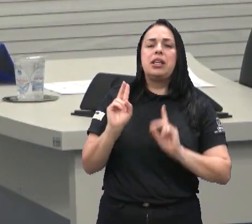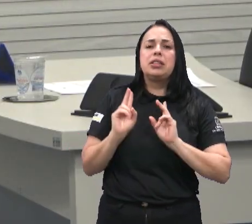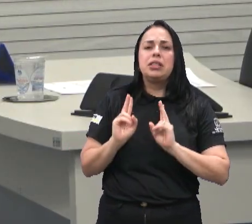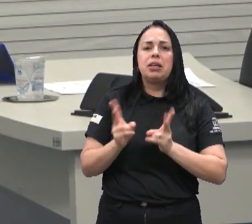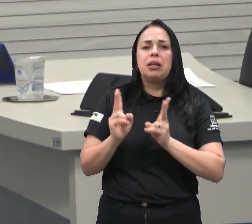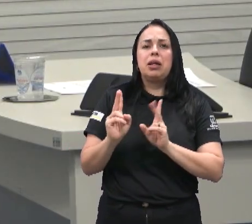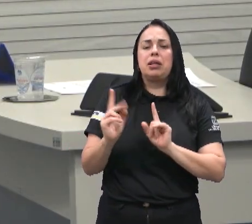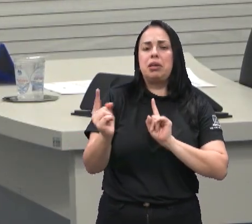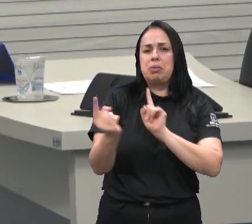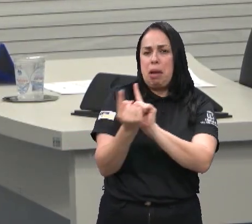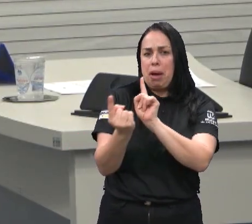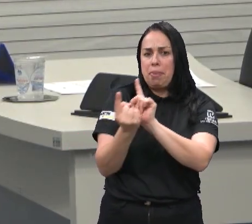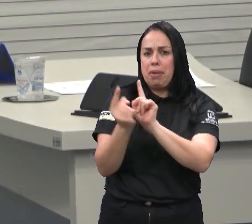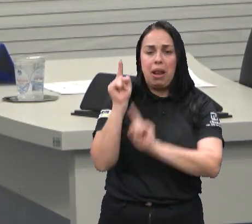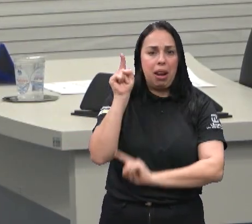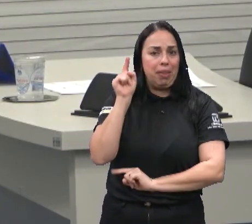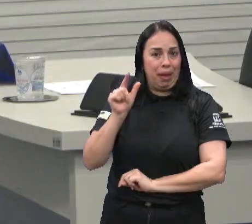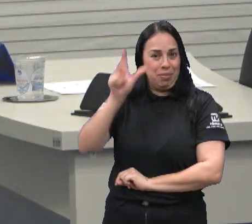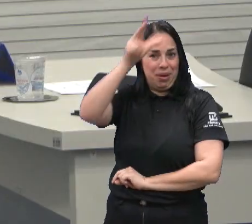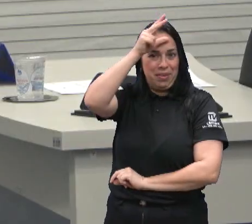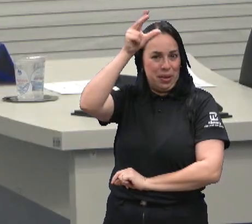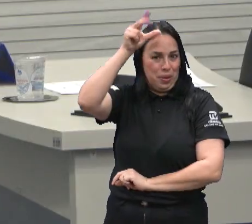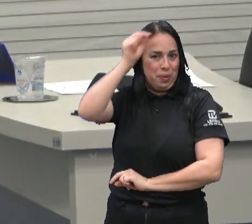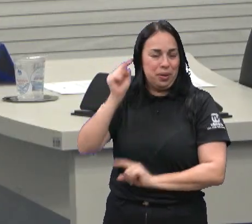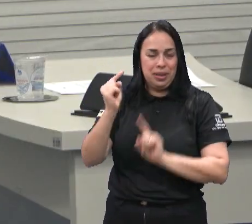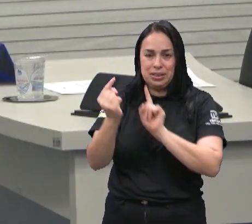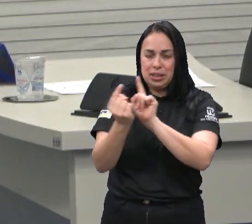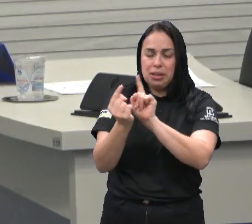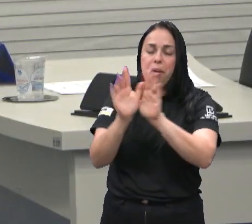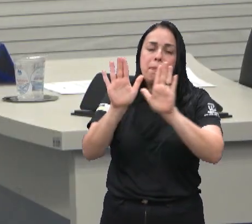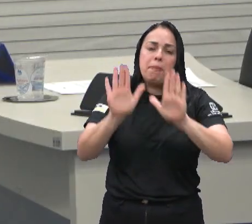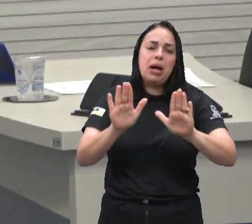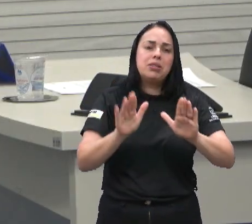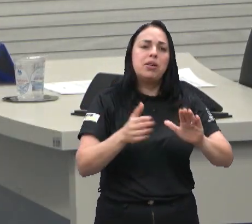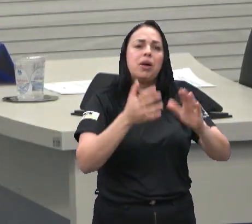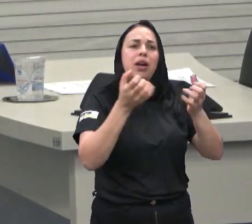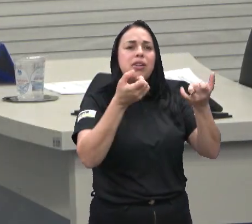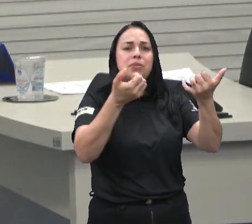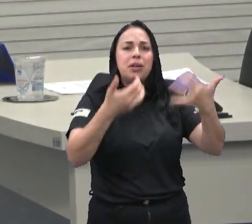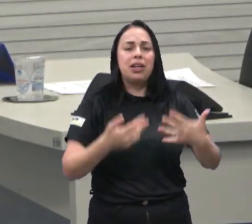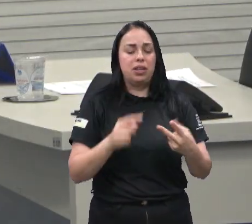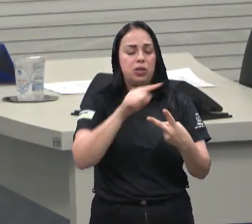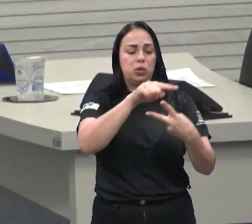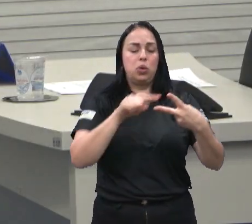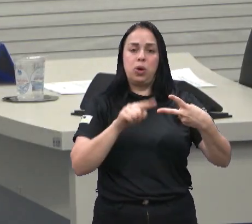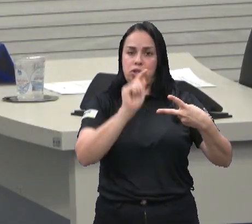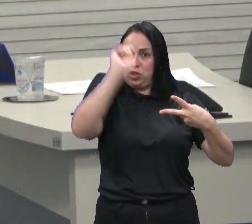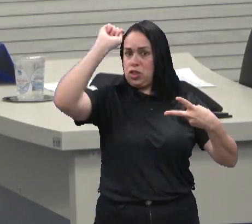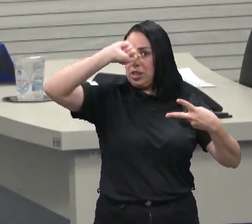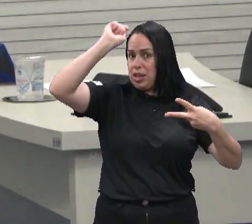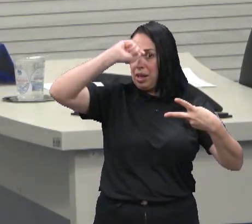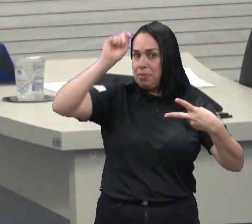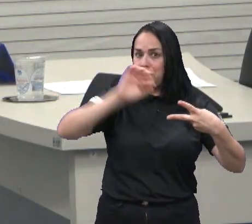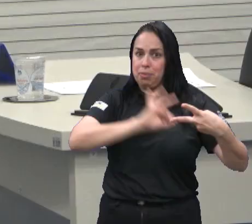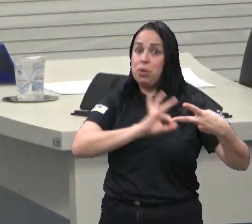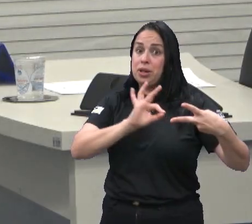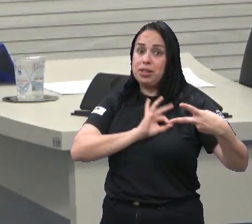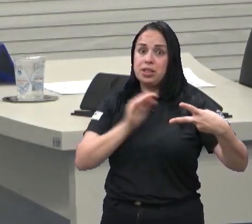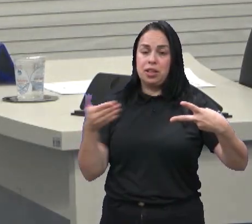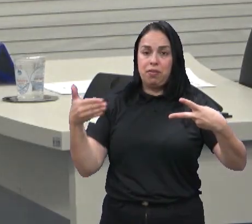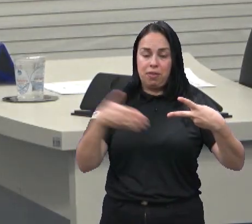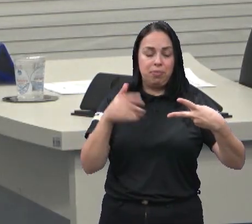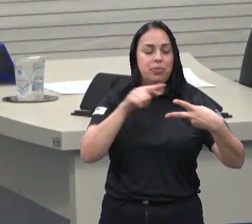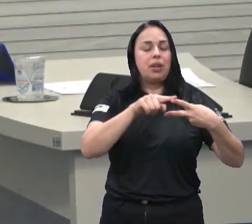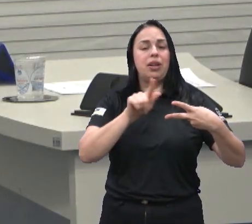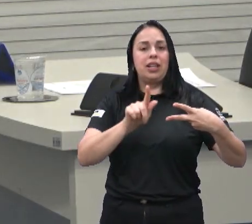lá na Prefeitura Municipal, mas queria fazer um registro especial a 2 GCMs que estão aqui hoje. Um é o